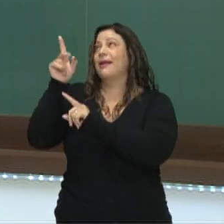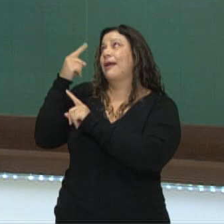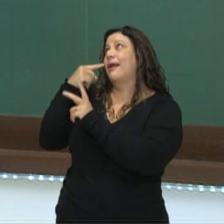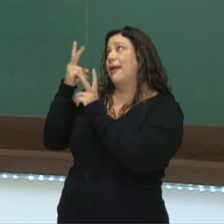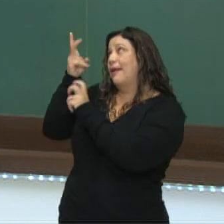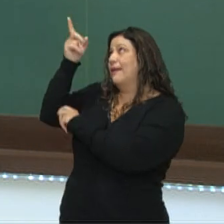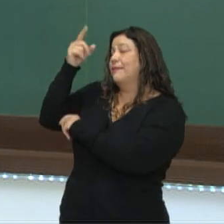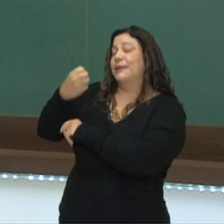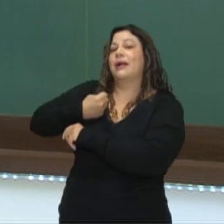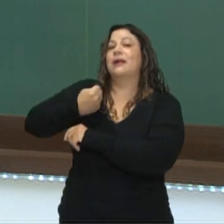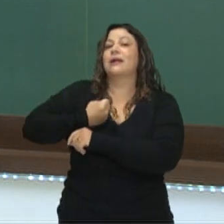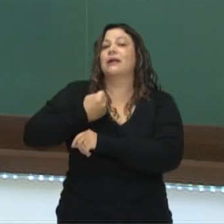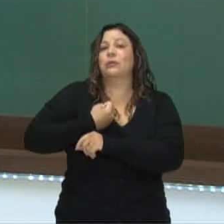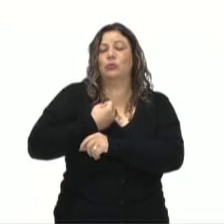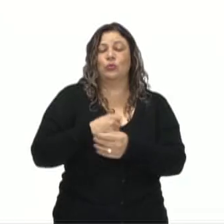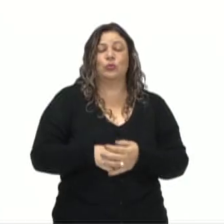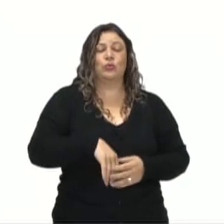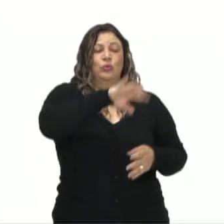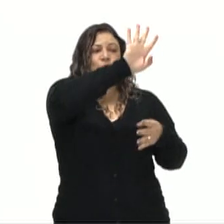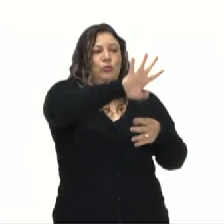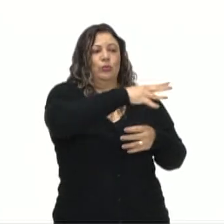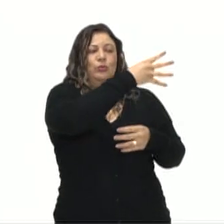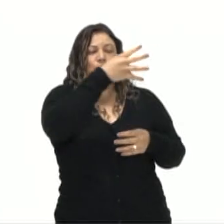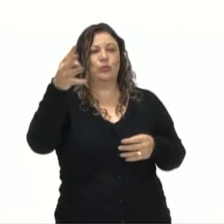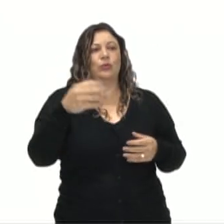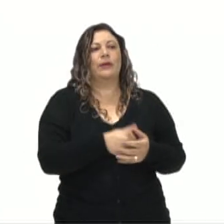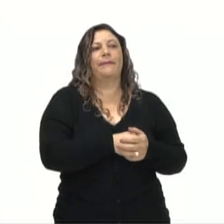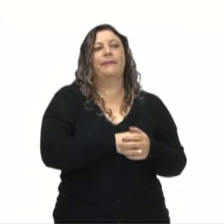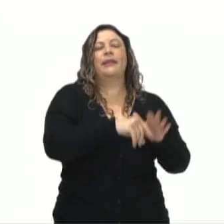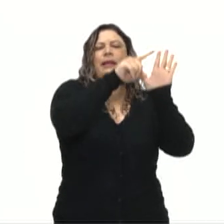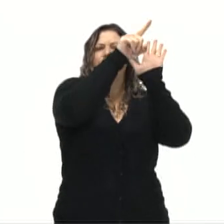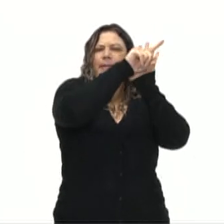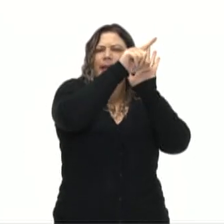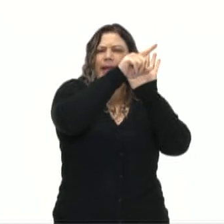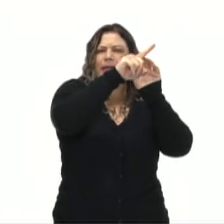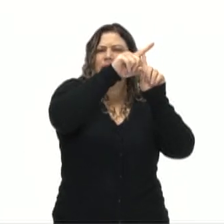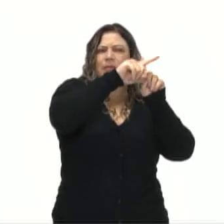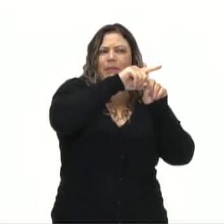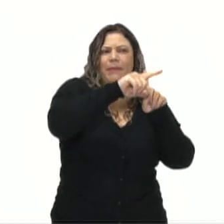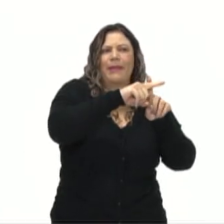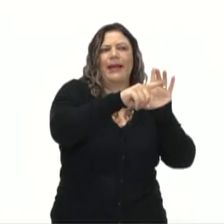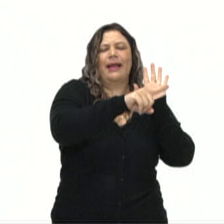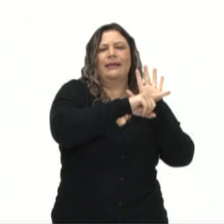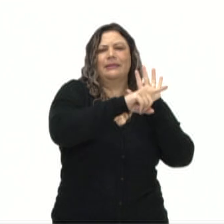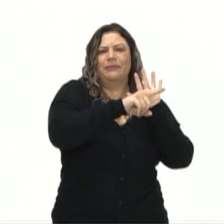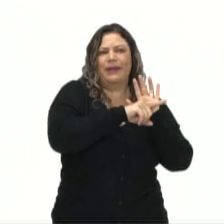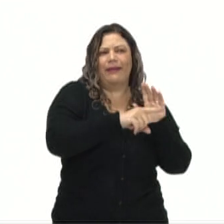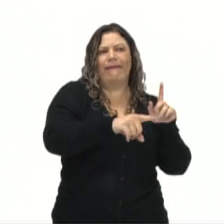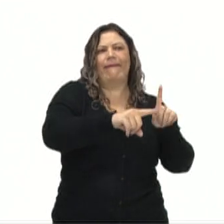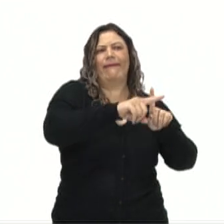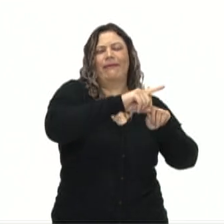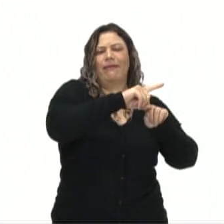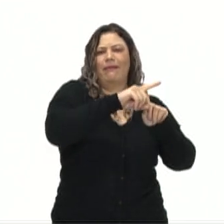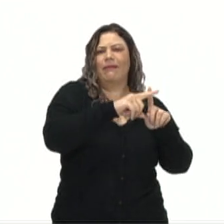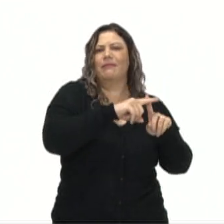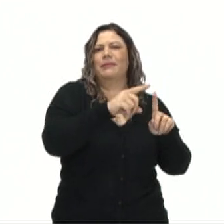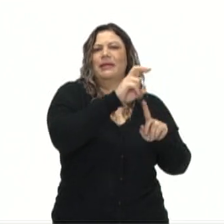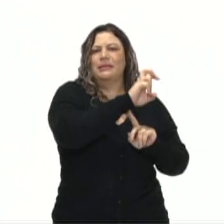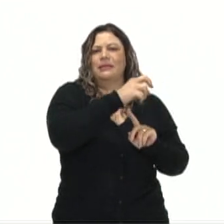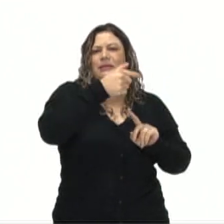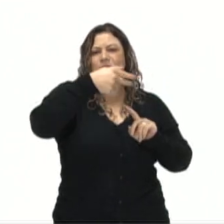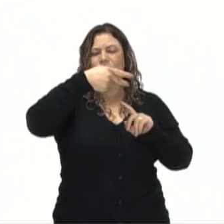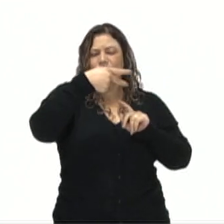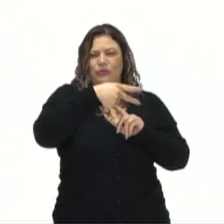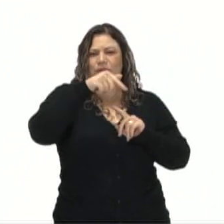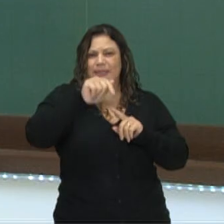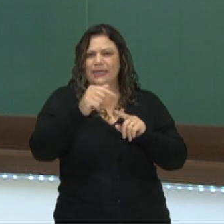alguns números. Menos 3, mais 10, menos 69, mais 527. O que vocês vão fazer? Vocês vão colocar